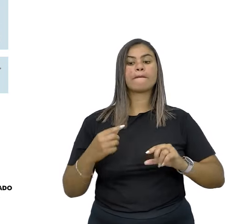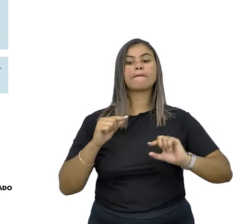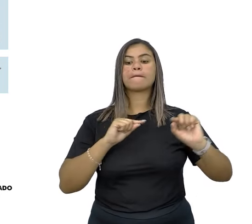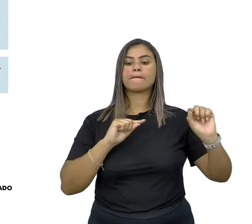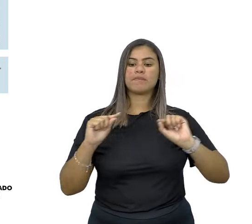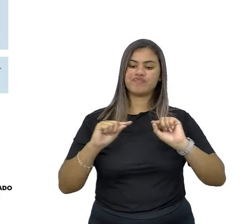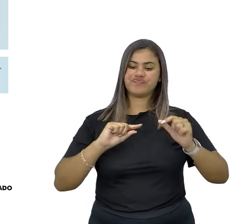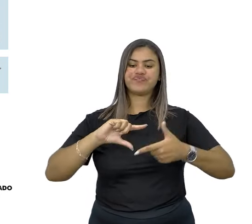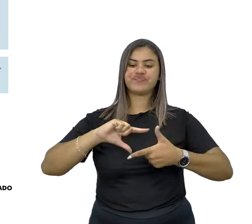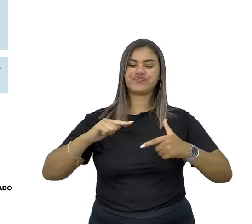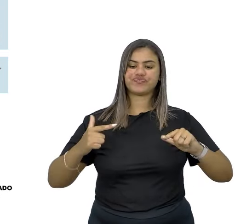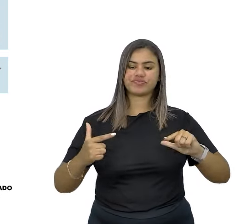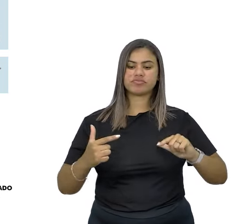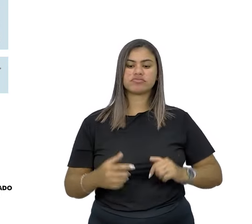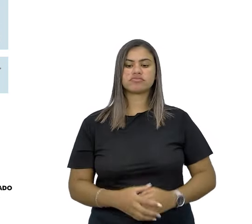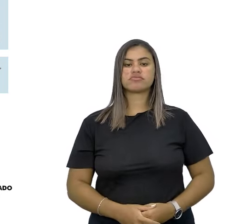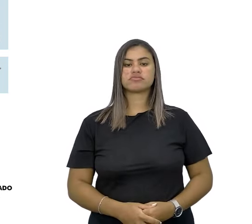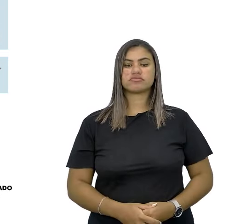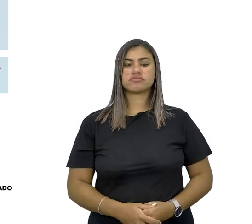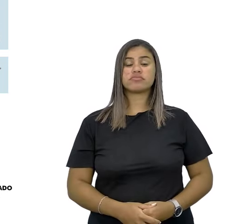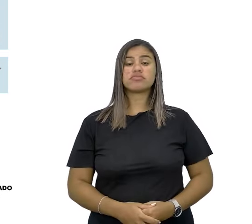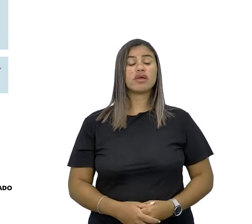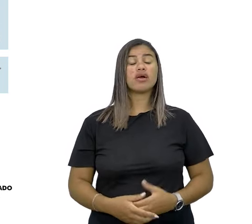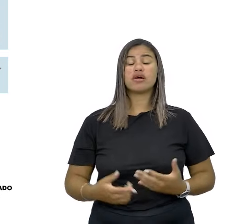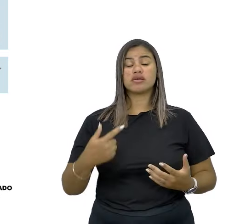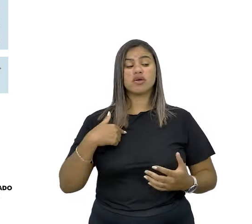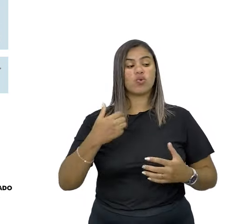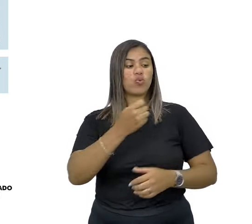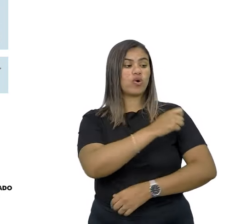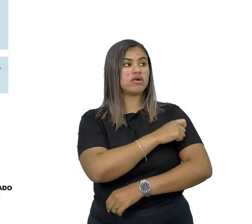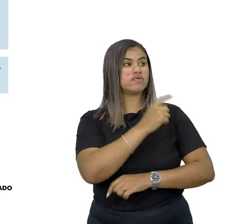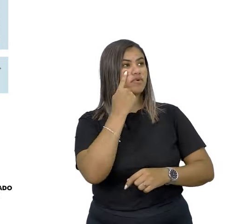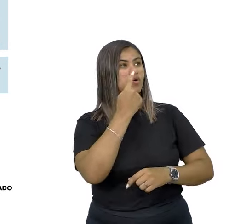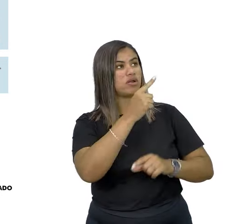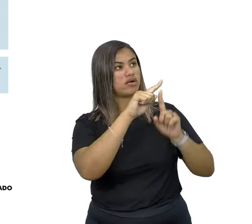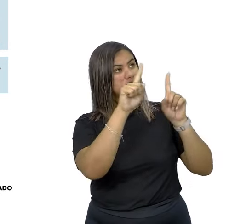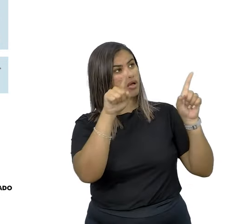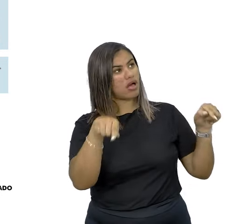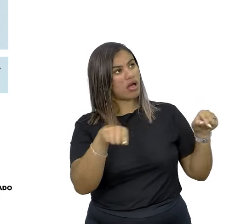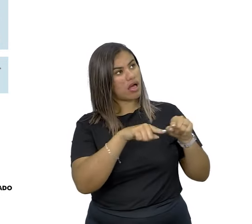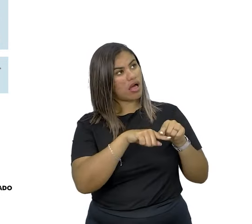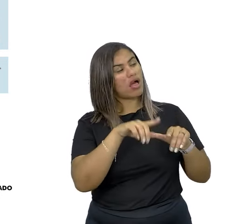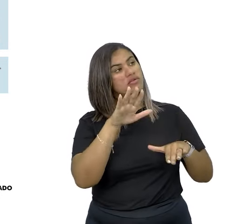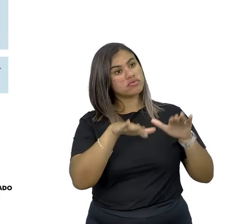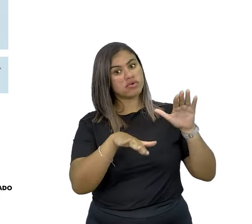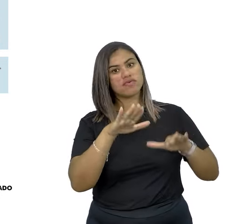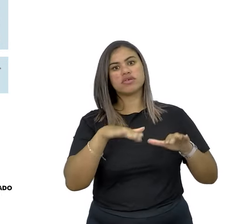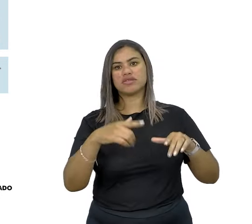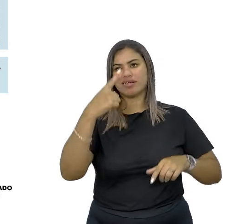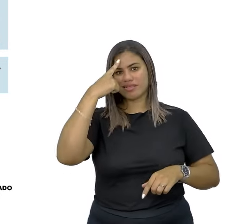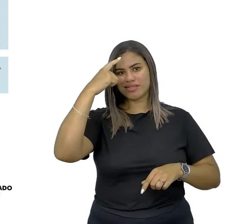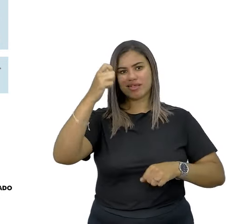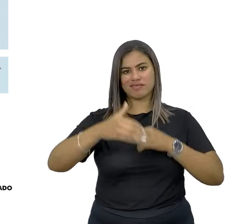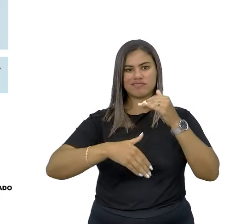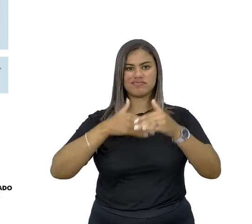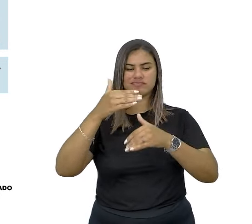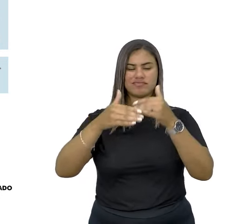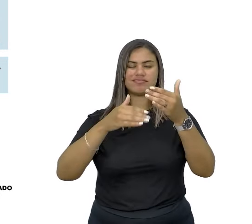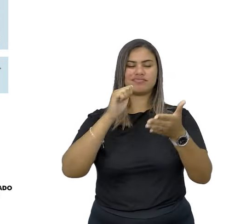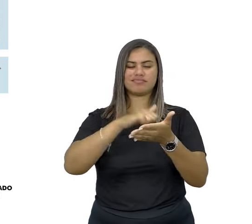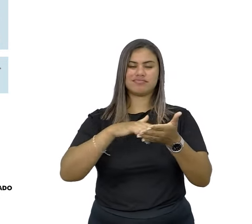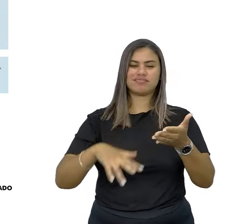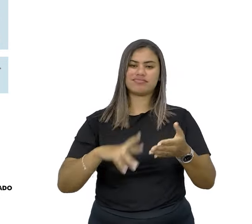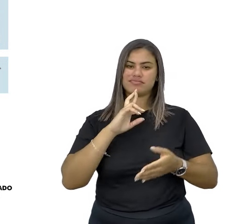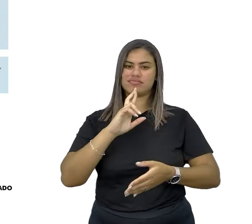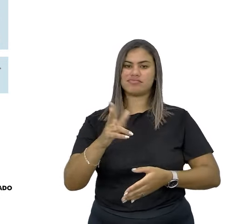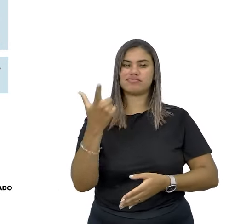envolve geometria. Então, o aluno vai olhar para o cartaz e provavelmente ele vai conseguir desenvolver melhor as atividades